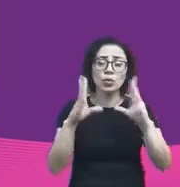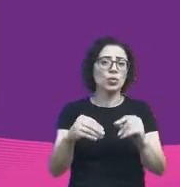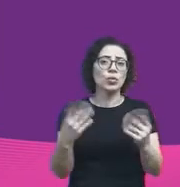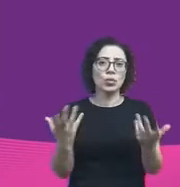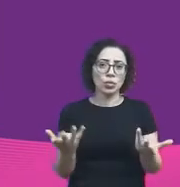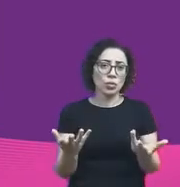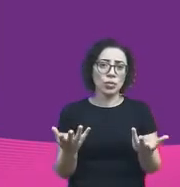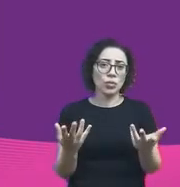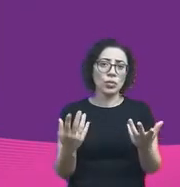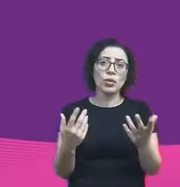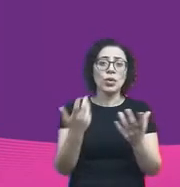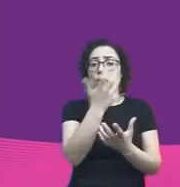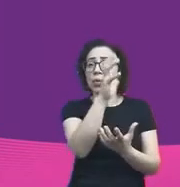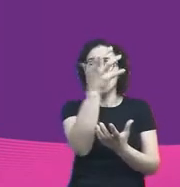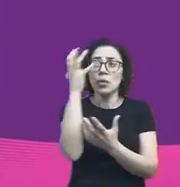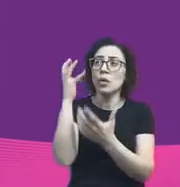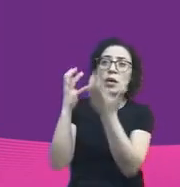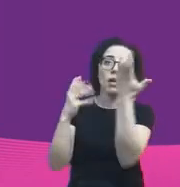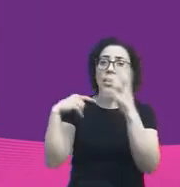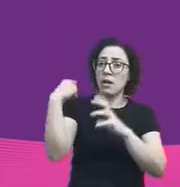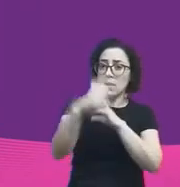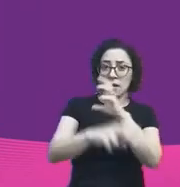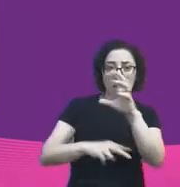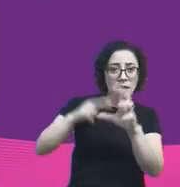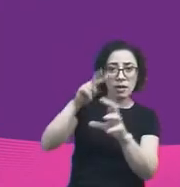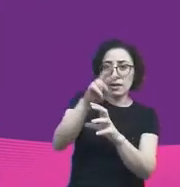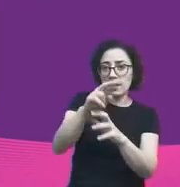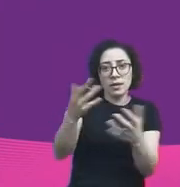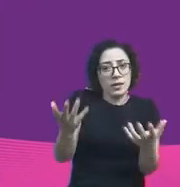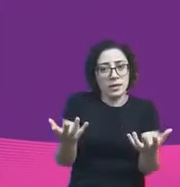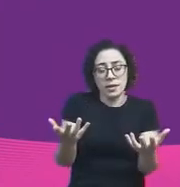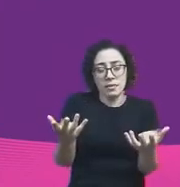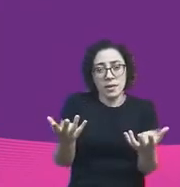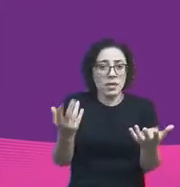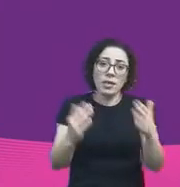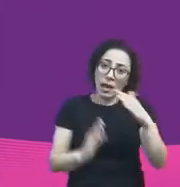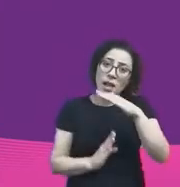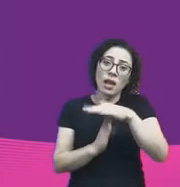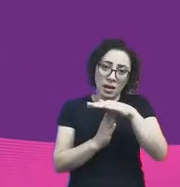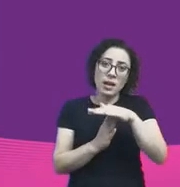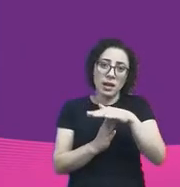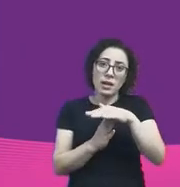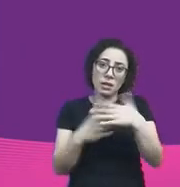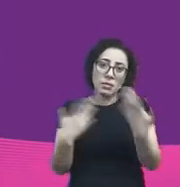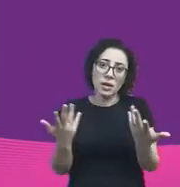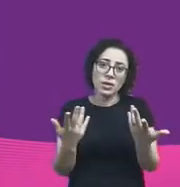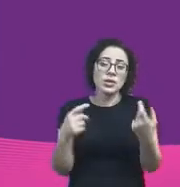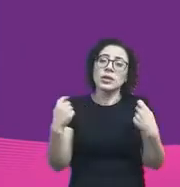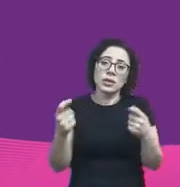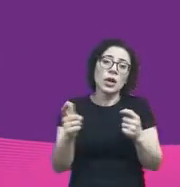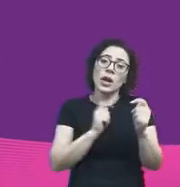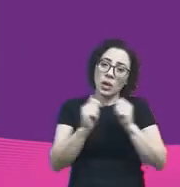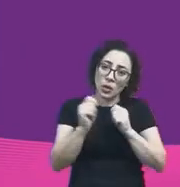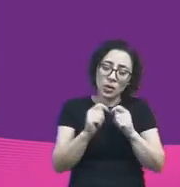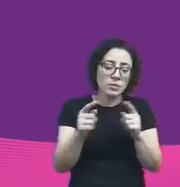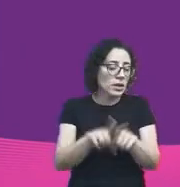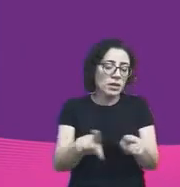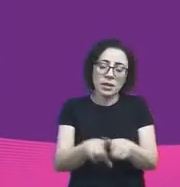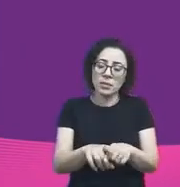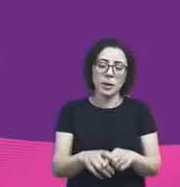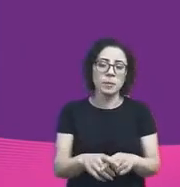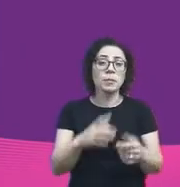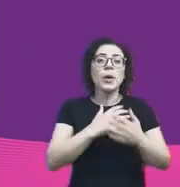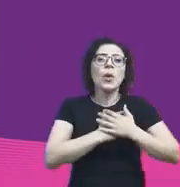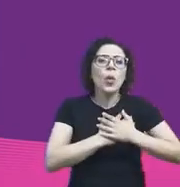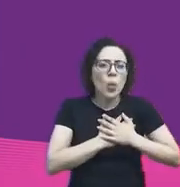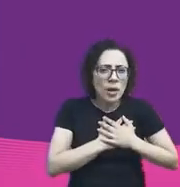gente não pode esgotar os recursos climáticos, senão todos nós perderemos. Então, terminando, compaixão importa?